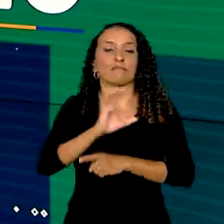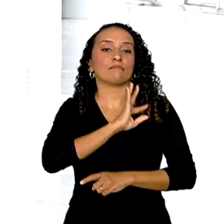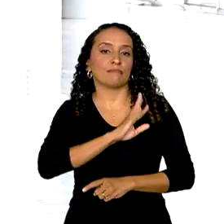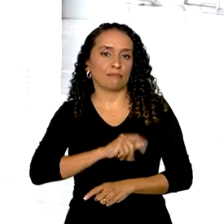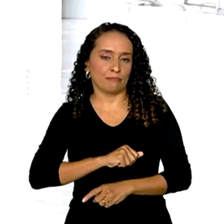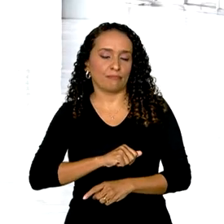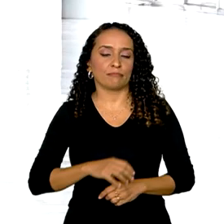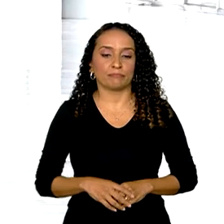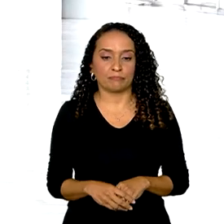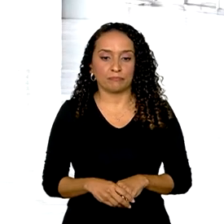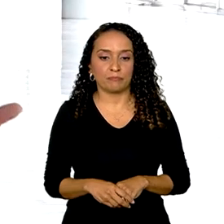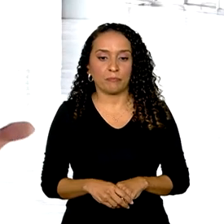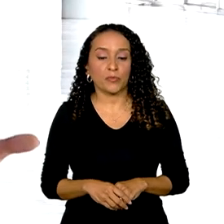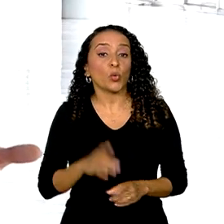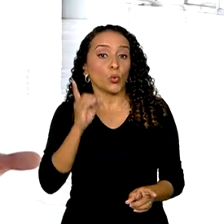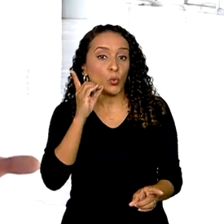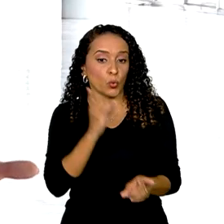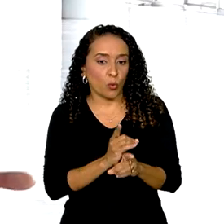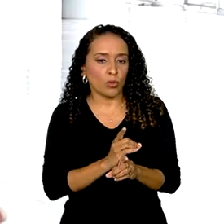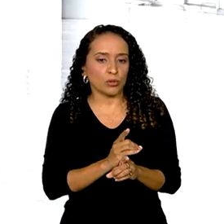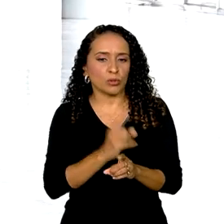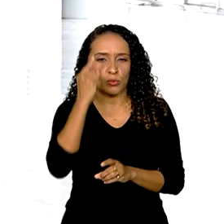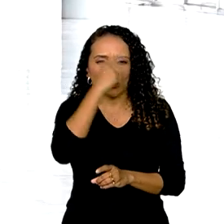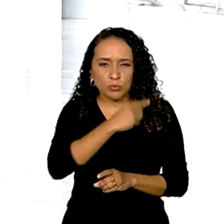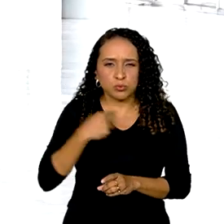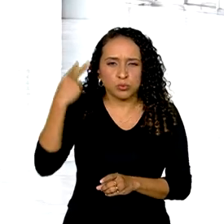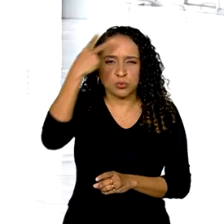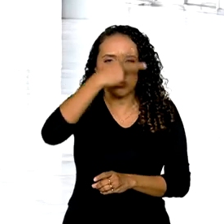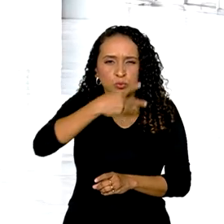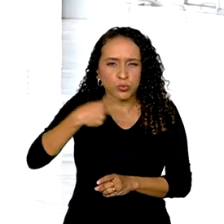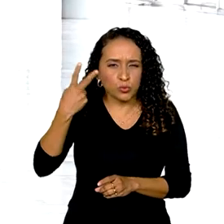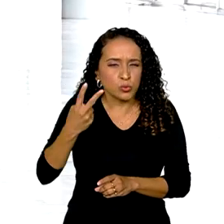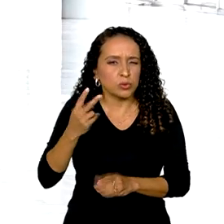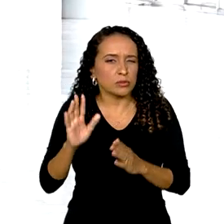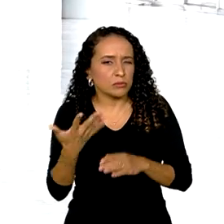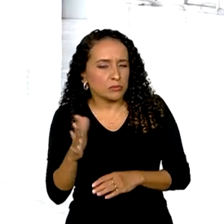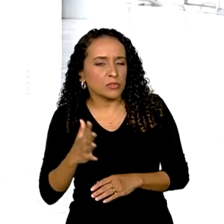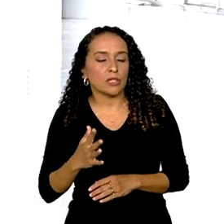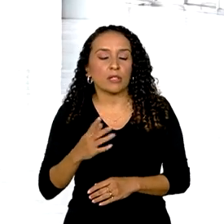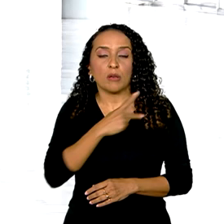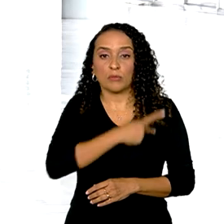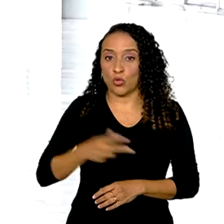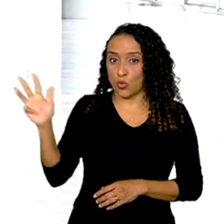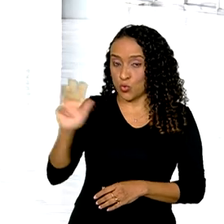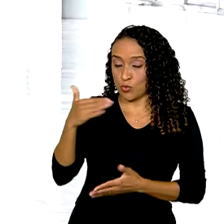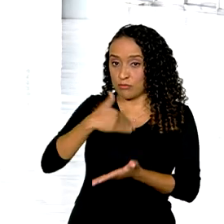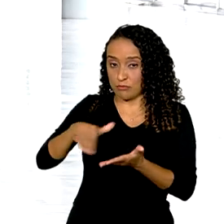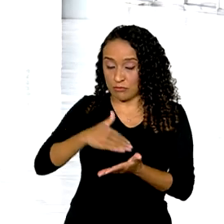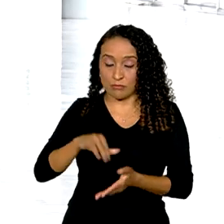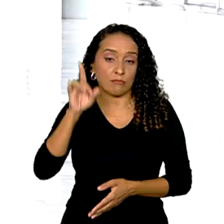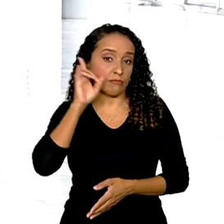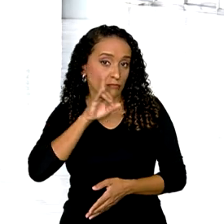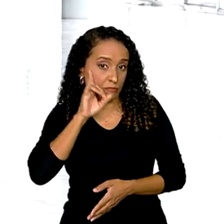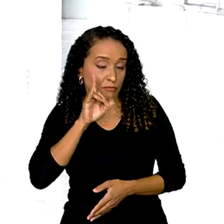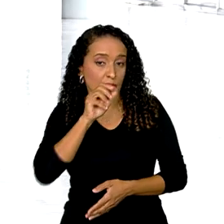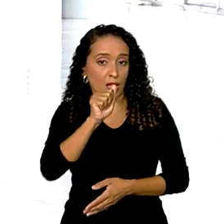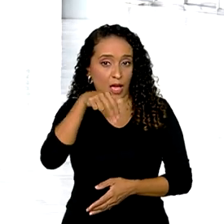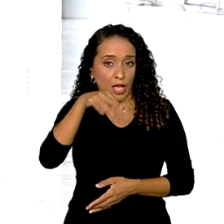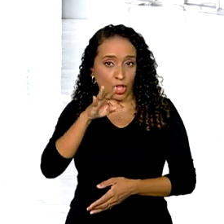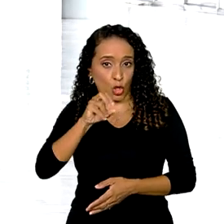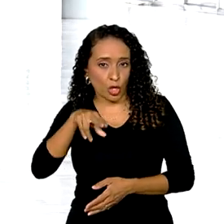palestino. No encontro, que durou quase 2 horas, o presidente Lula e o secretário de Estado americano, Antony